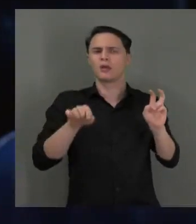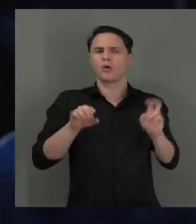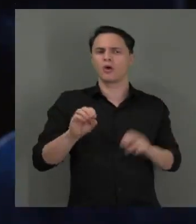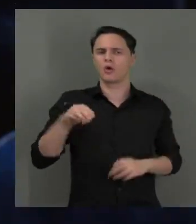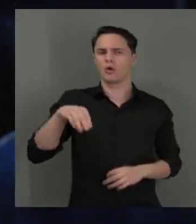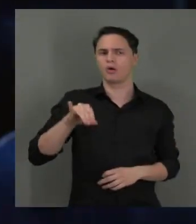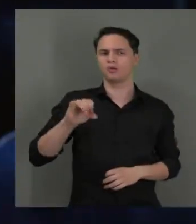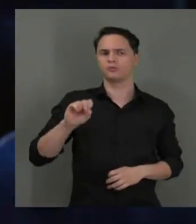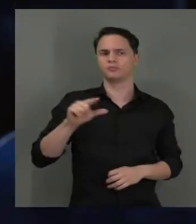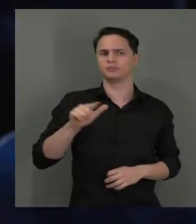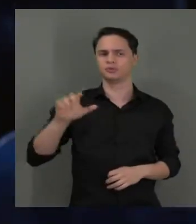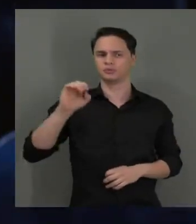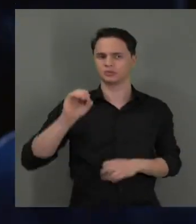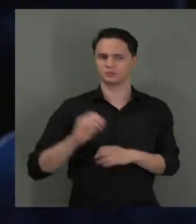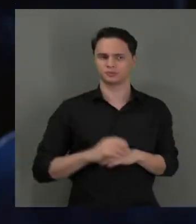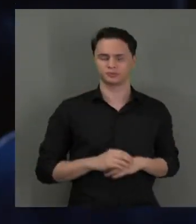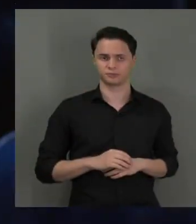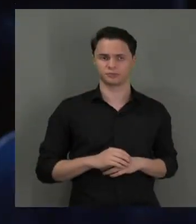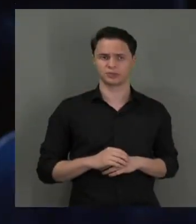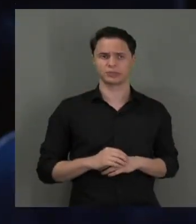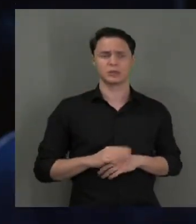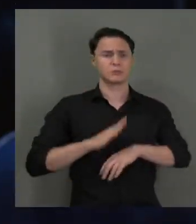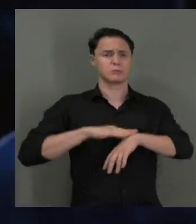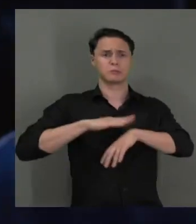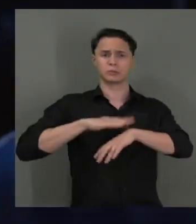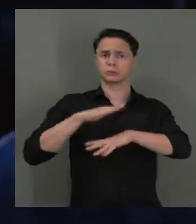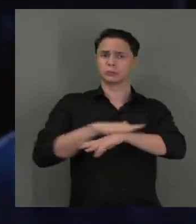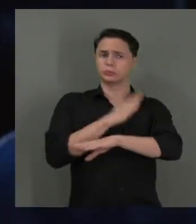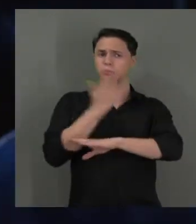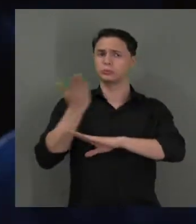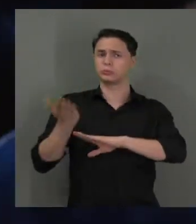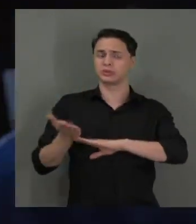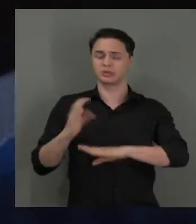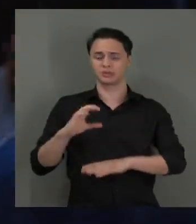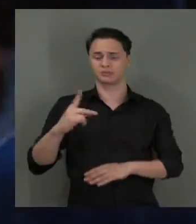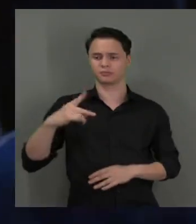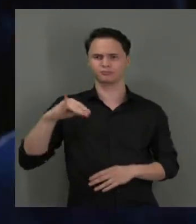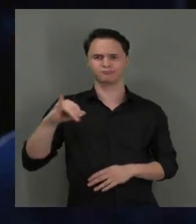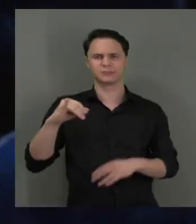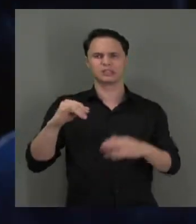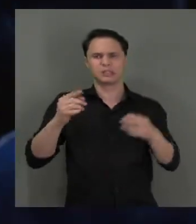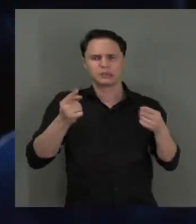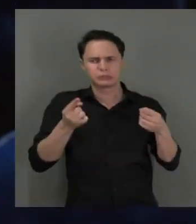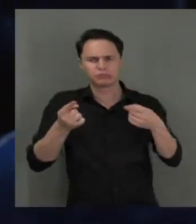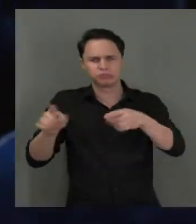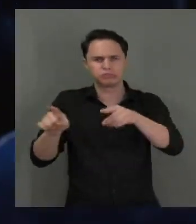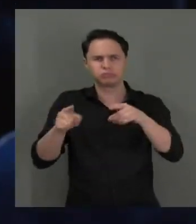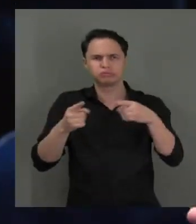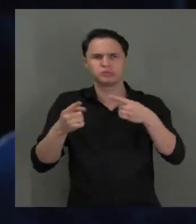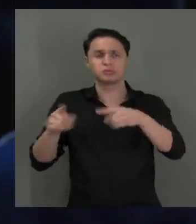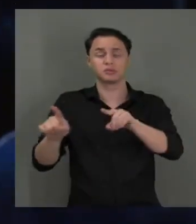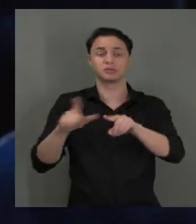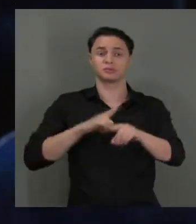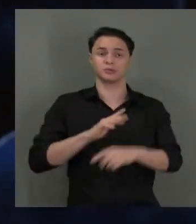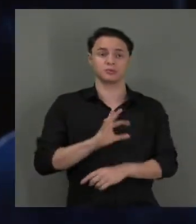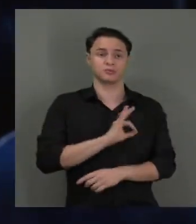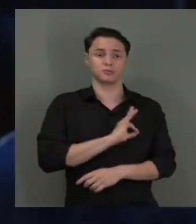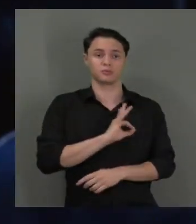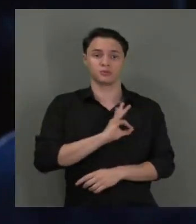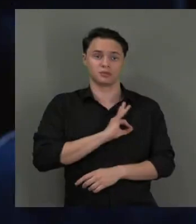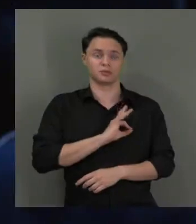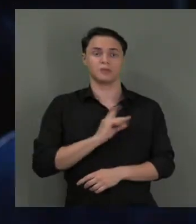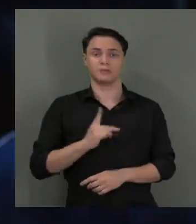tempo, a base governista no âmbito da CPI procurou atacar a Polícia